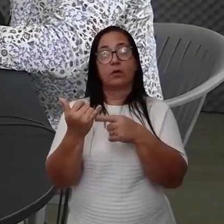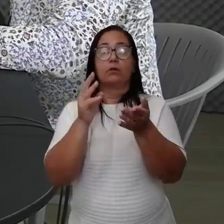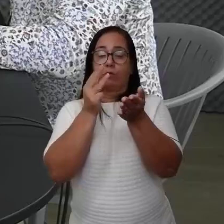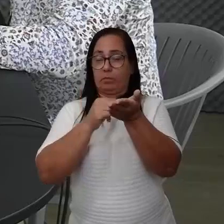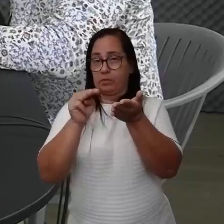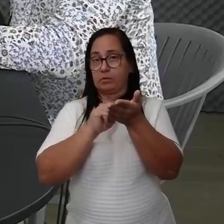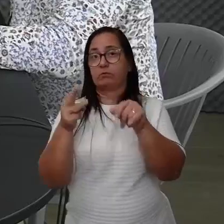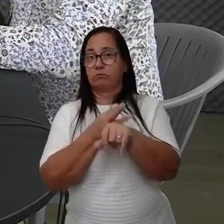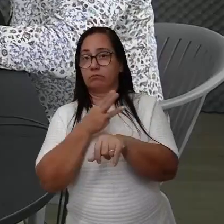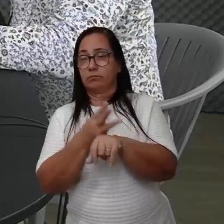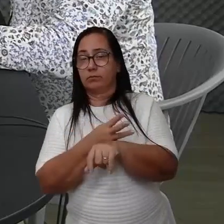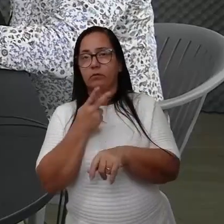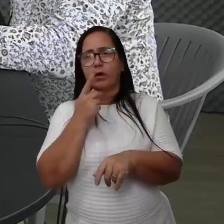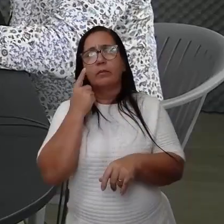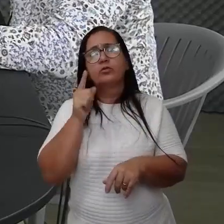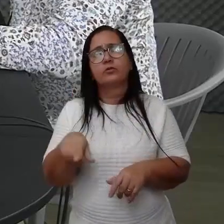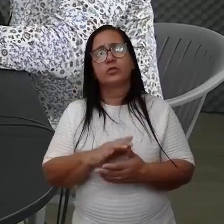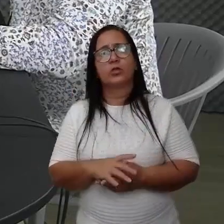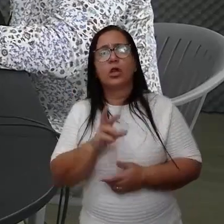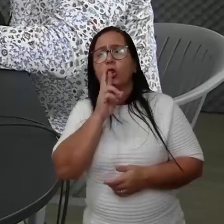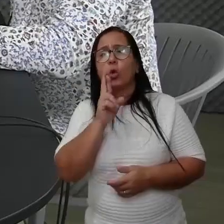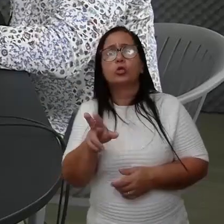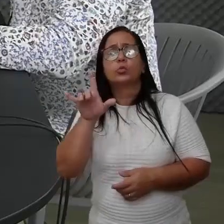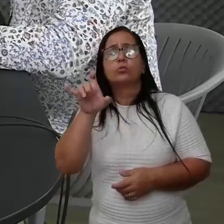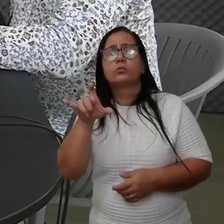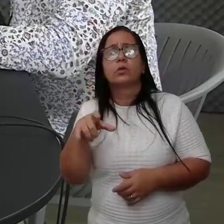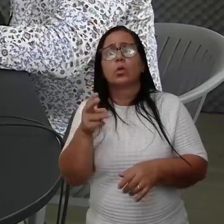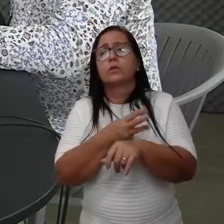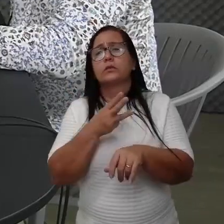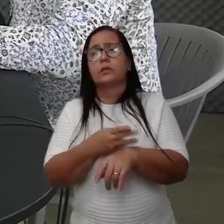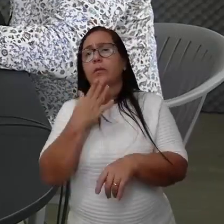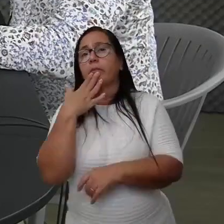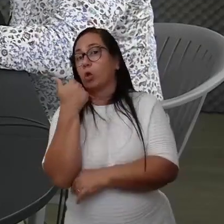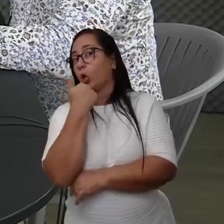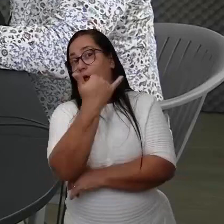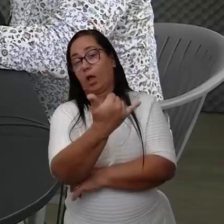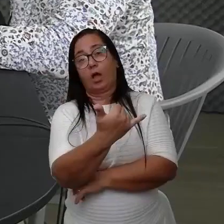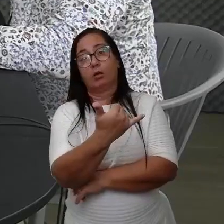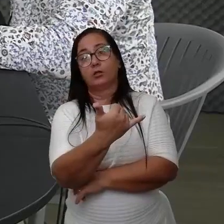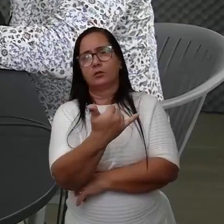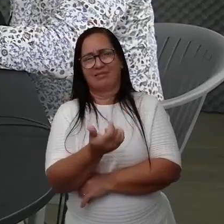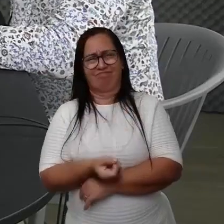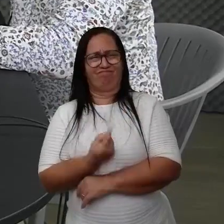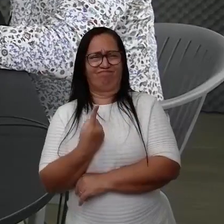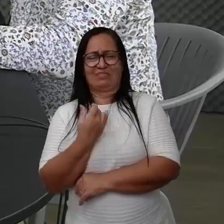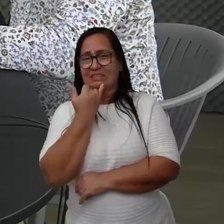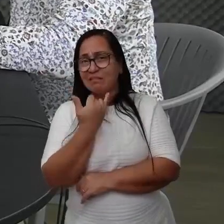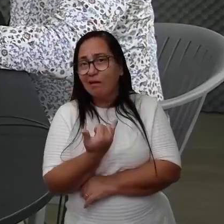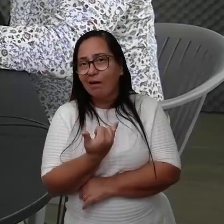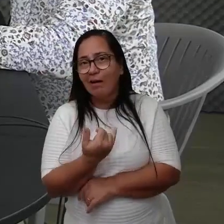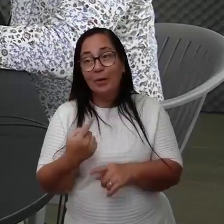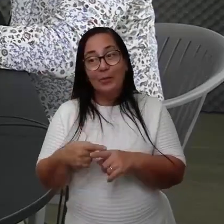mensagem do WhatsApp. Aí eu falei, mas veja, não respondeu no Instagram, não respondeu no WhatsApp, é melhor ligar. Eu acho muito estranho ligar, professor. Eu falei,